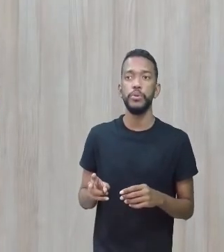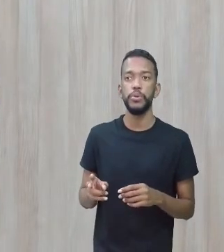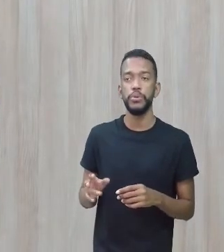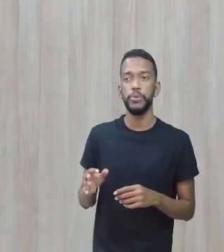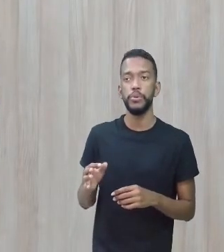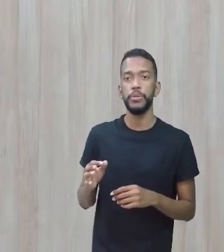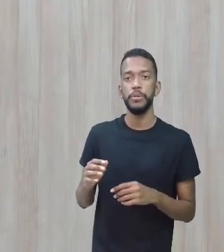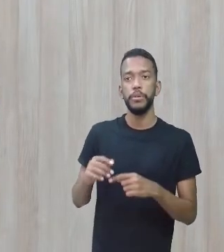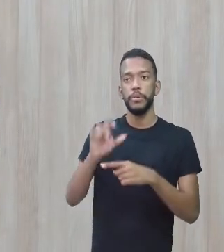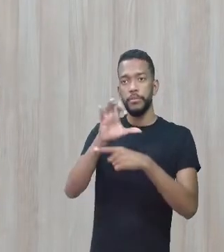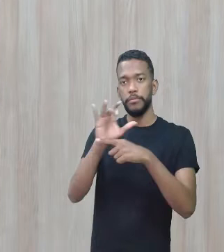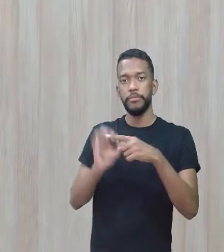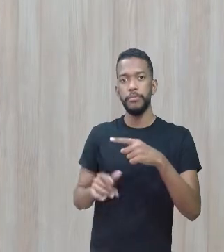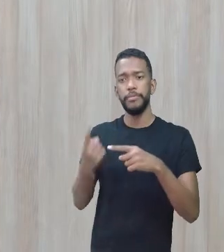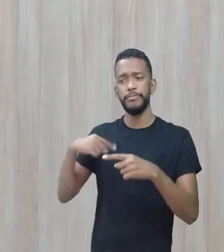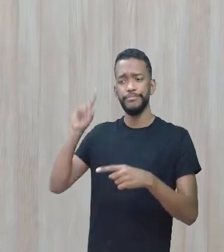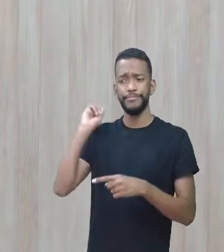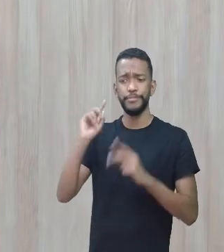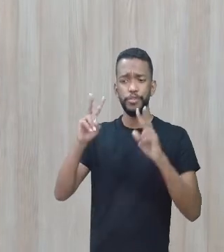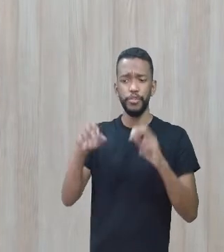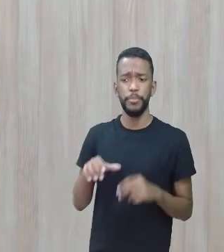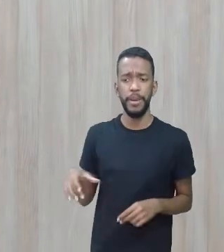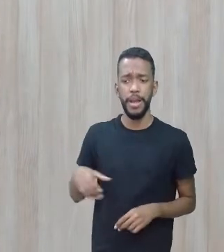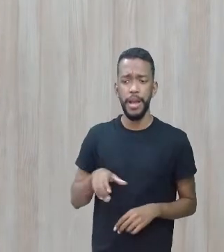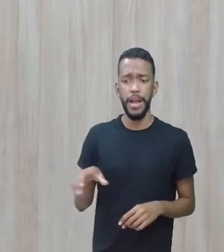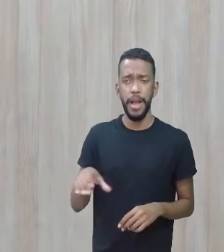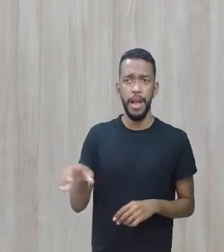que a gente viu no comecinho, tá bom?